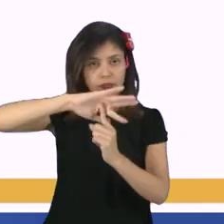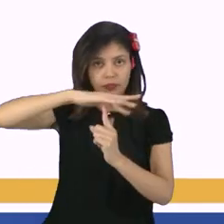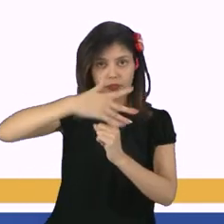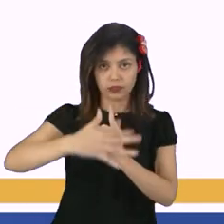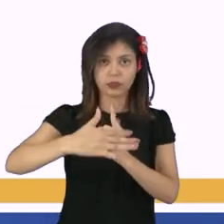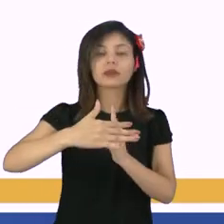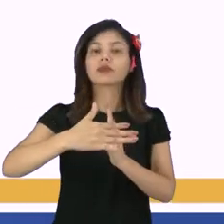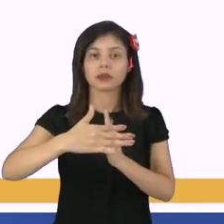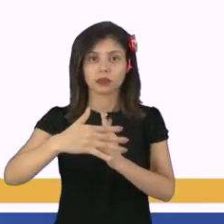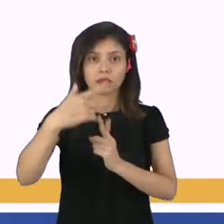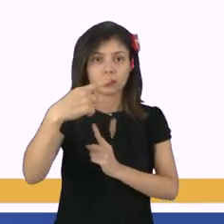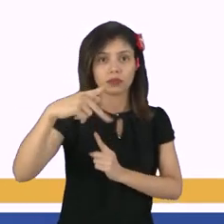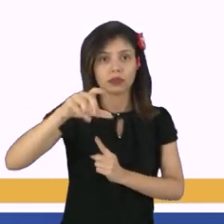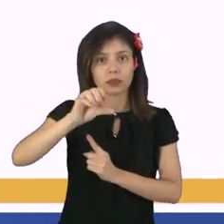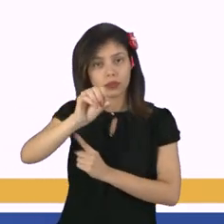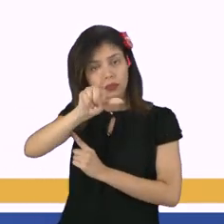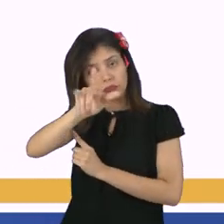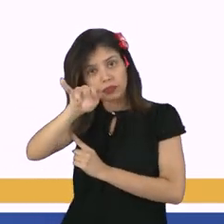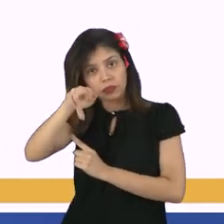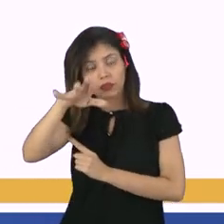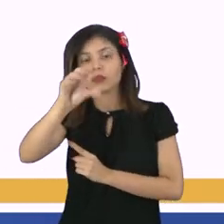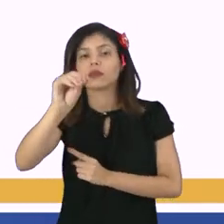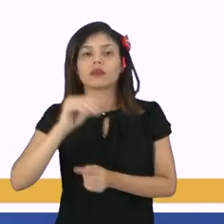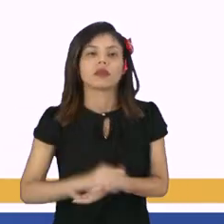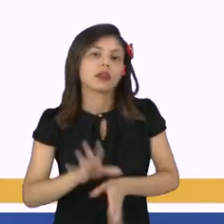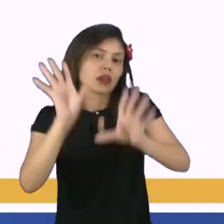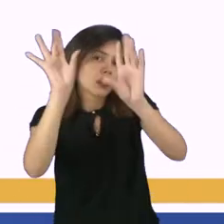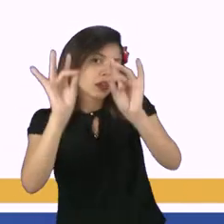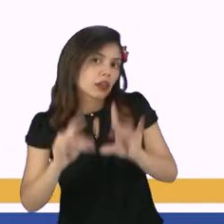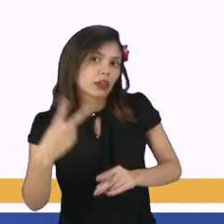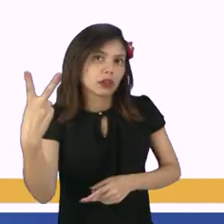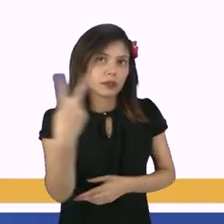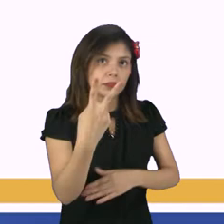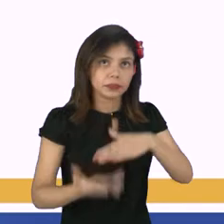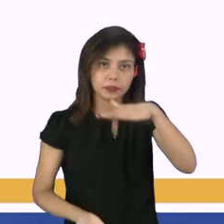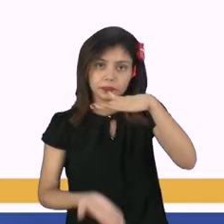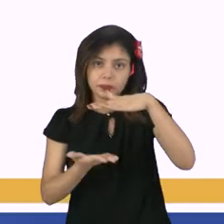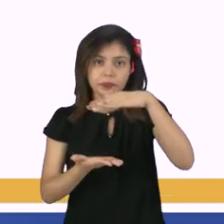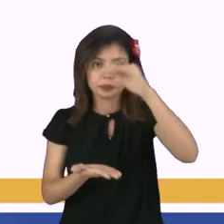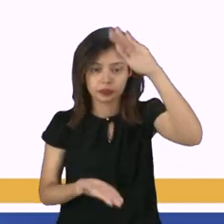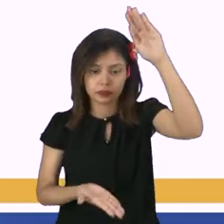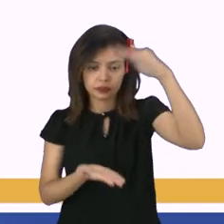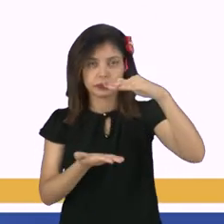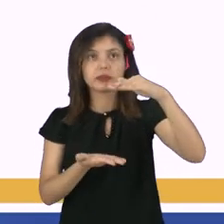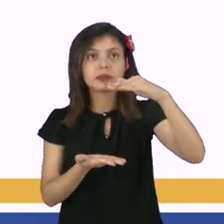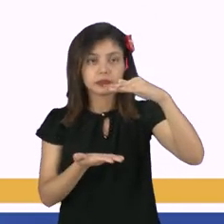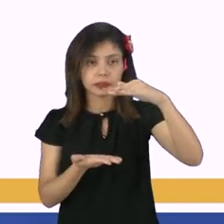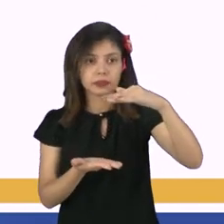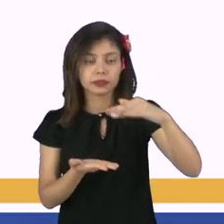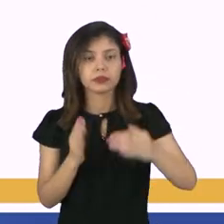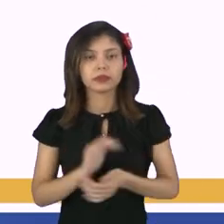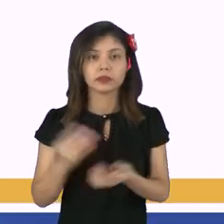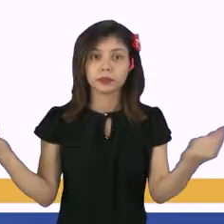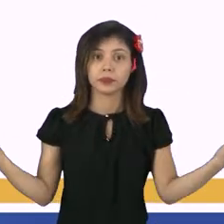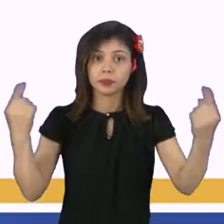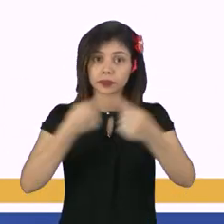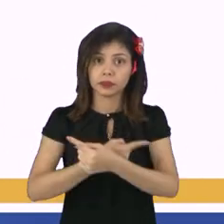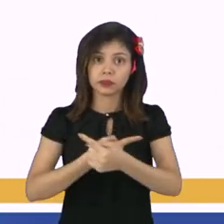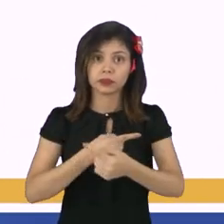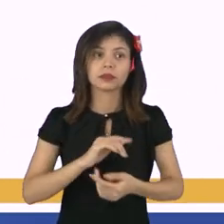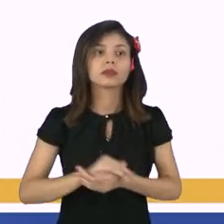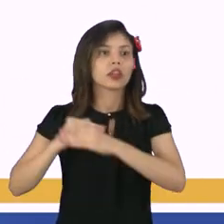formadas por polígonos certo e em cada uma delas o seu observa Duas tampas duas bases que são opostos e